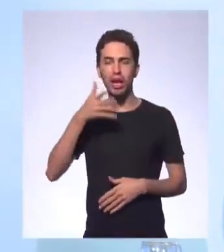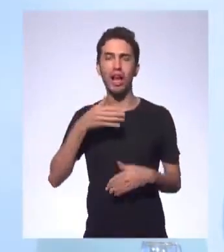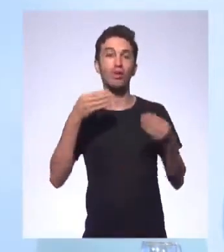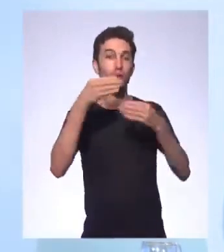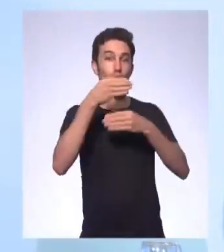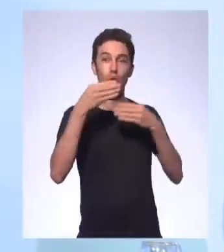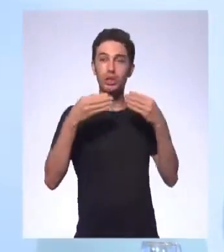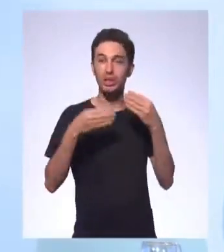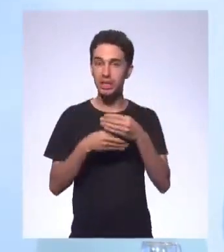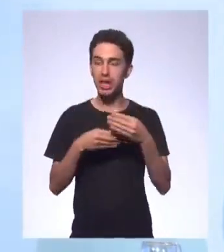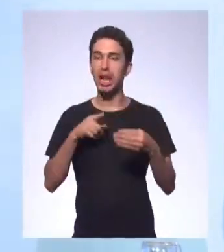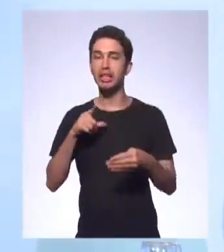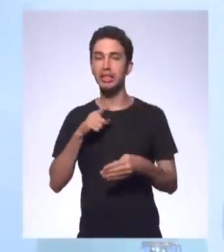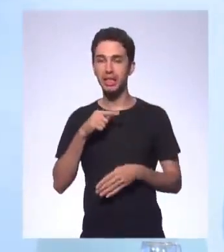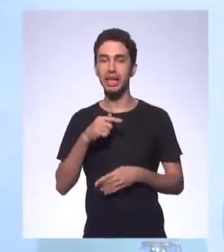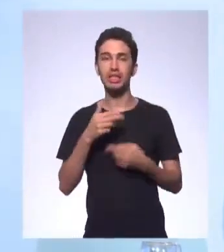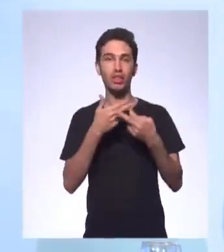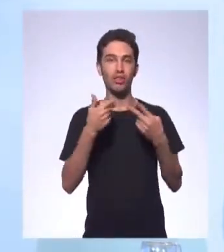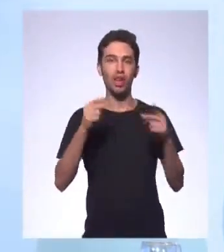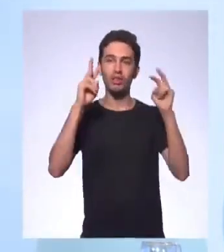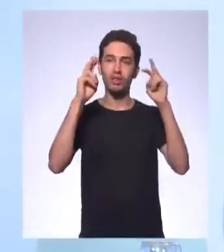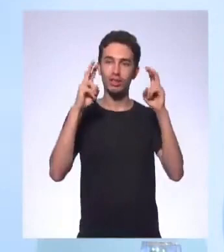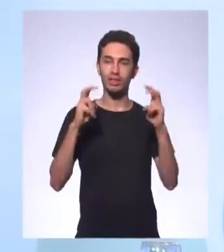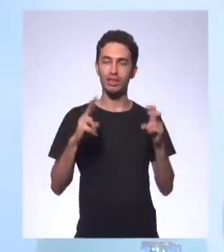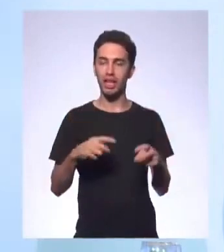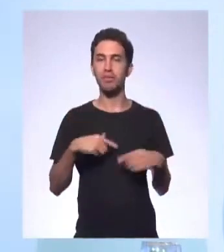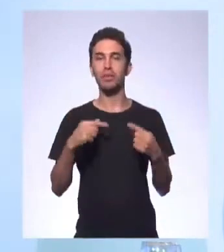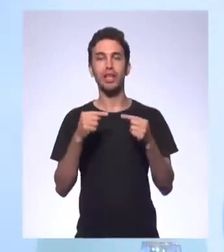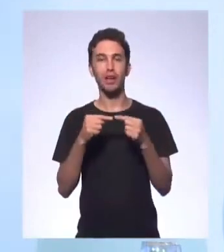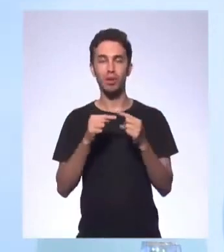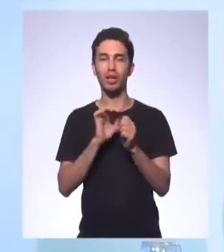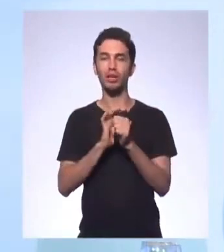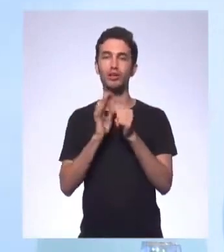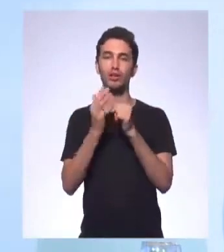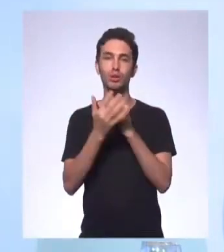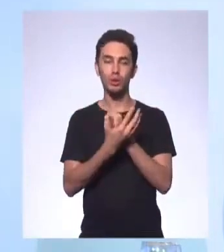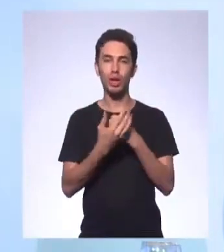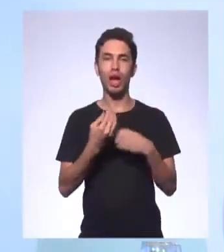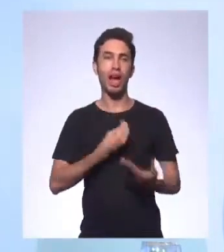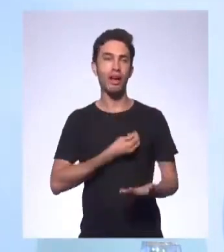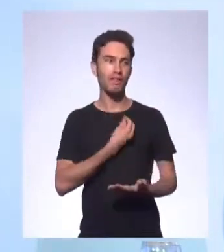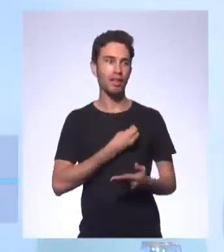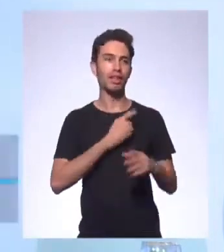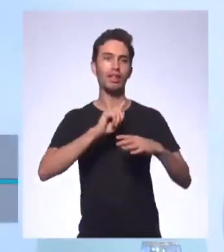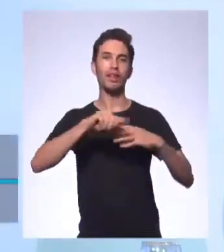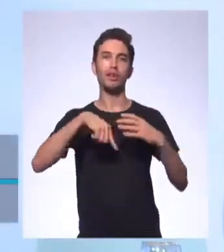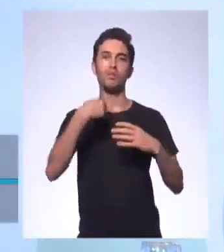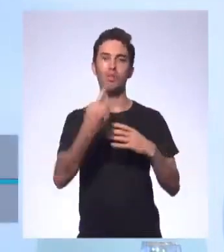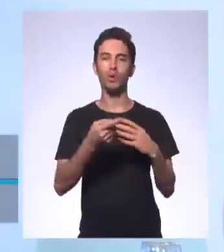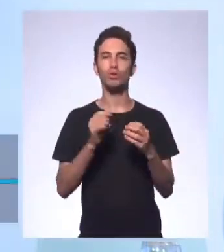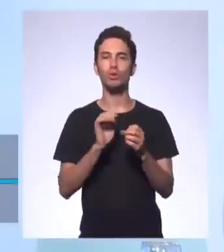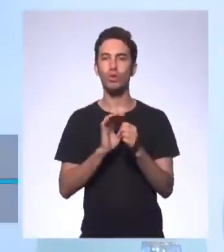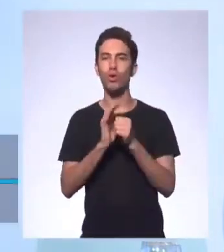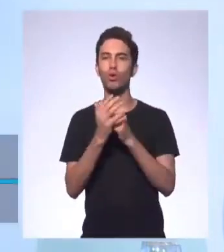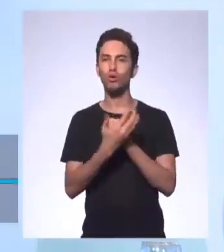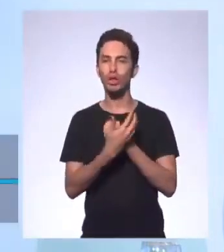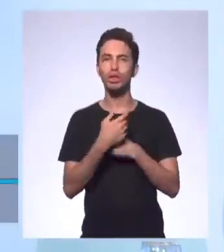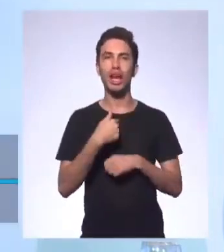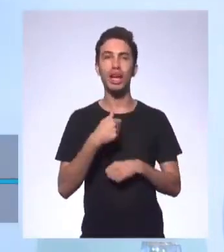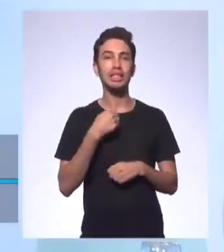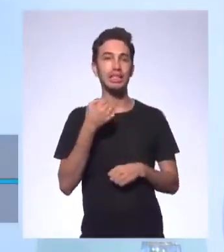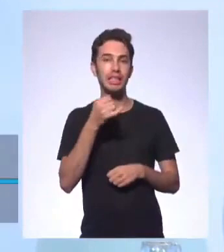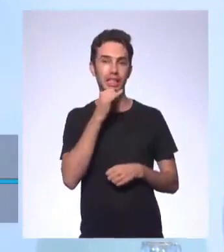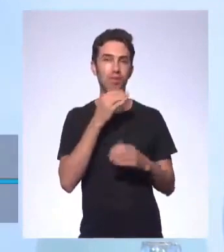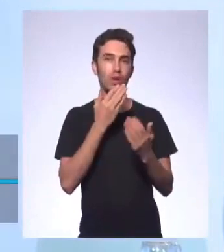uma culminância de temas, então, que tinha a ver com a Covid-19, a vida pós-Covid, né? Acho que se eu fosse fazer a mesma